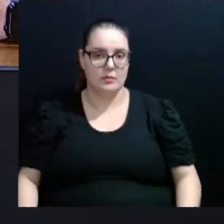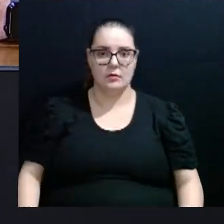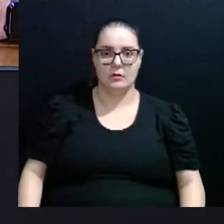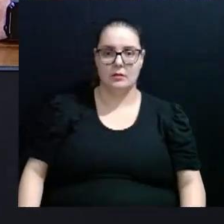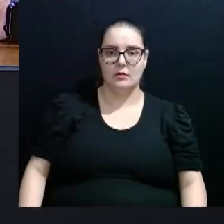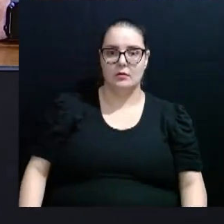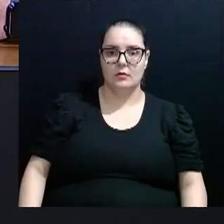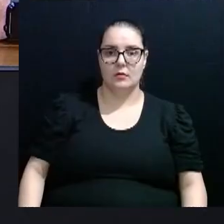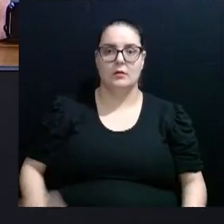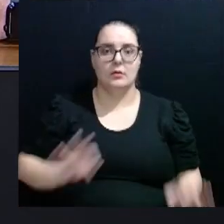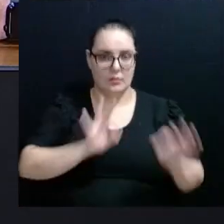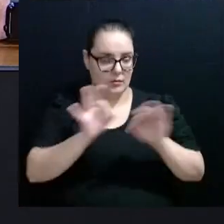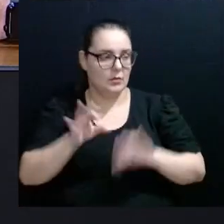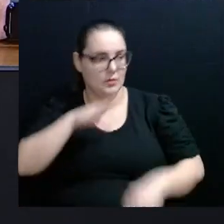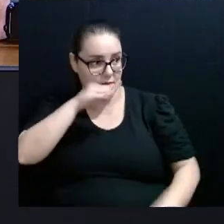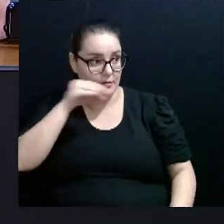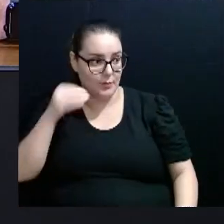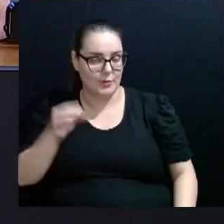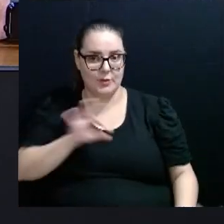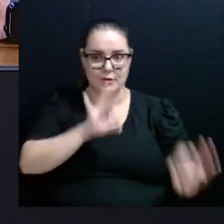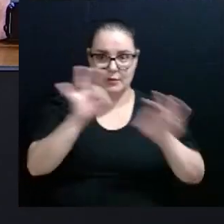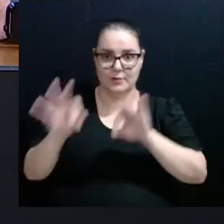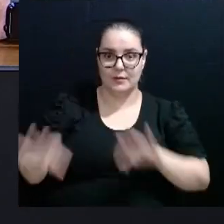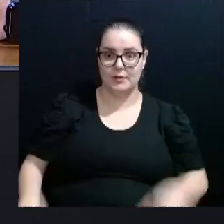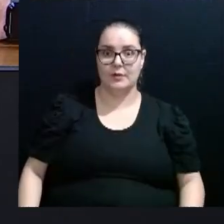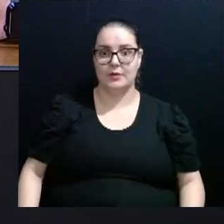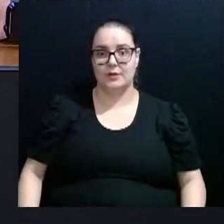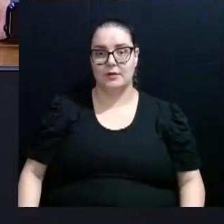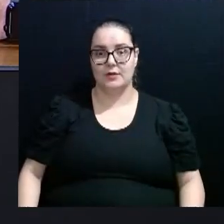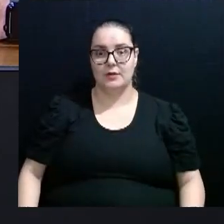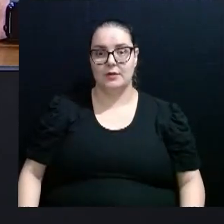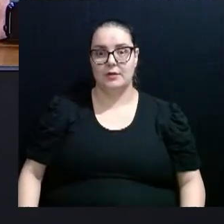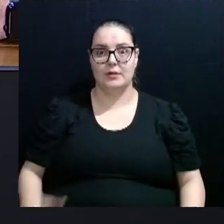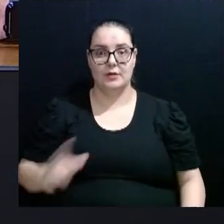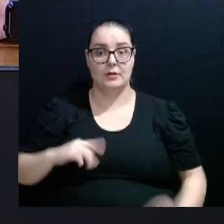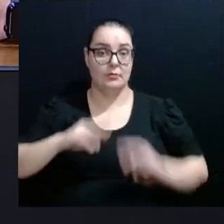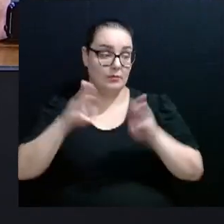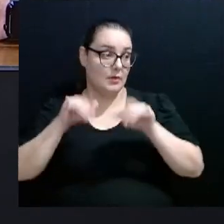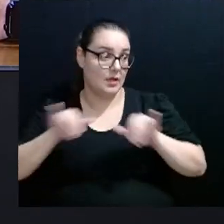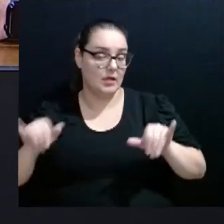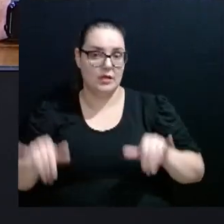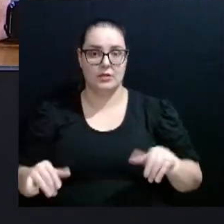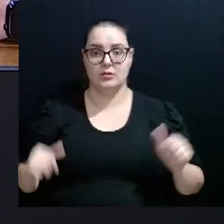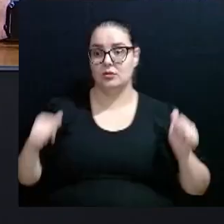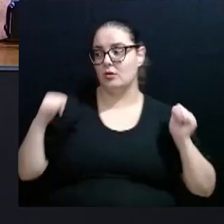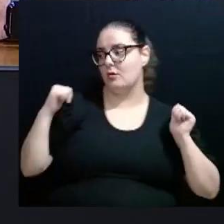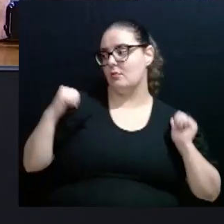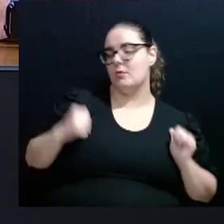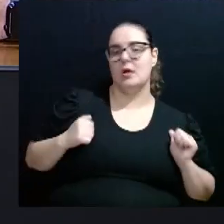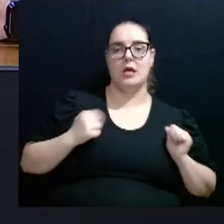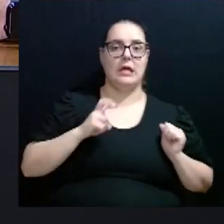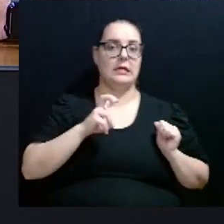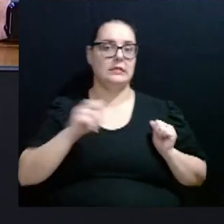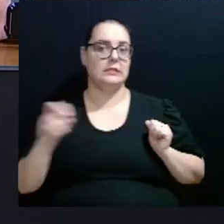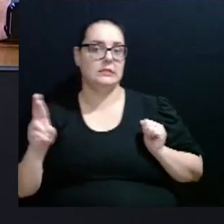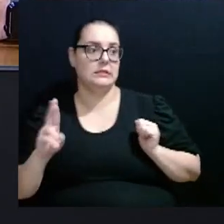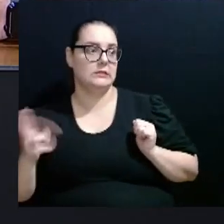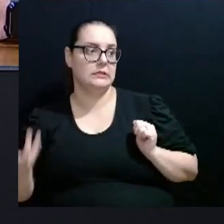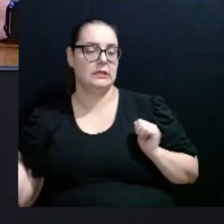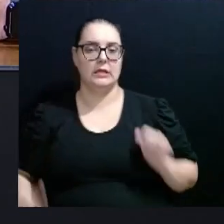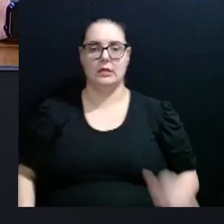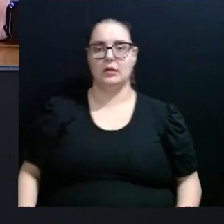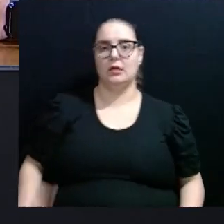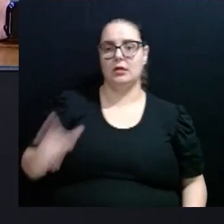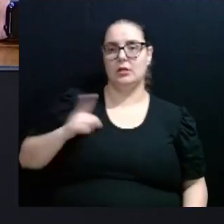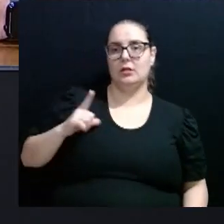Acompanho adolescentes, né? Que tem muito aquela questão do marketing, né? De uma bolsa que custa R$500, que tem lá, eu não sei o